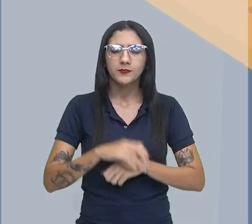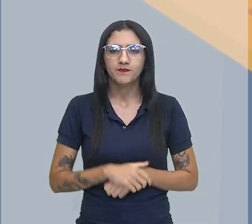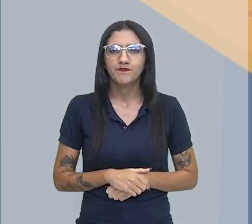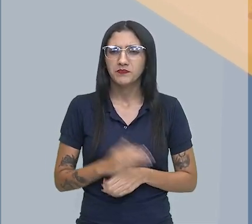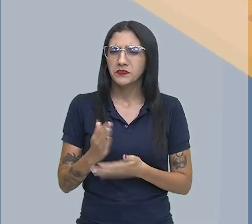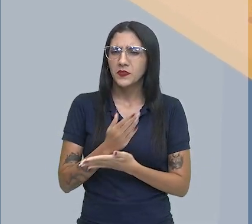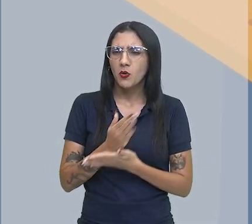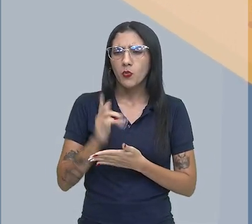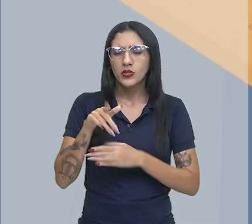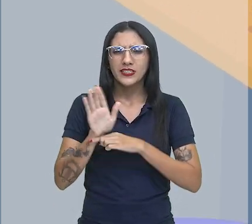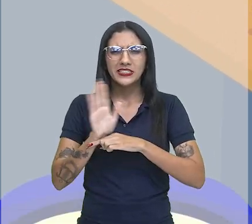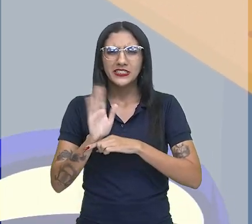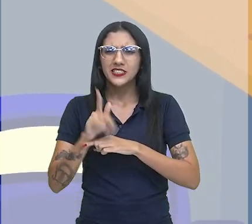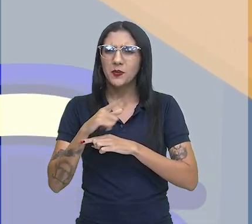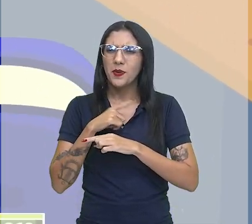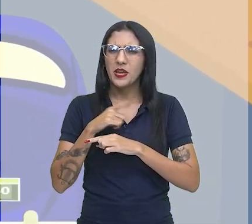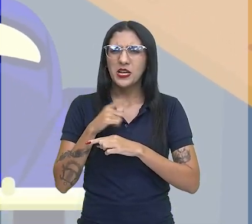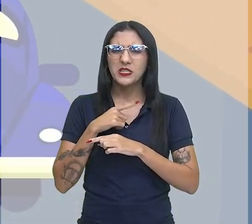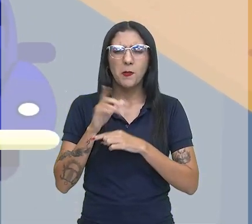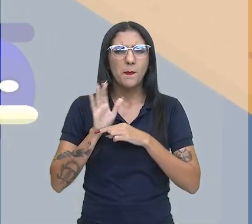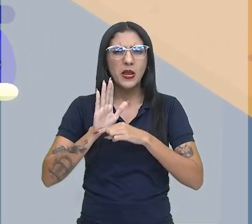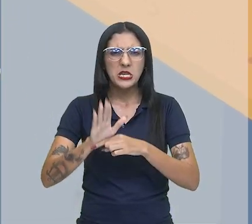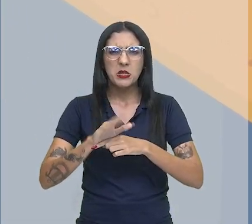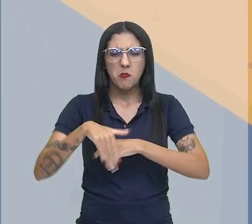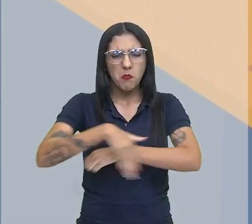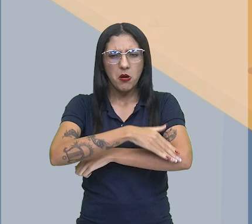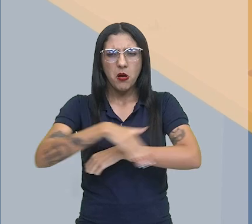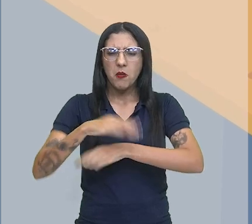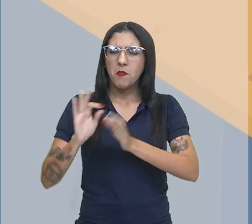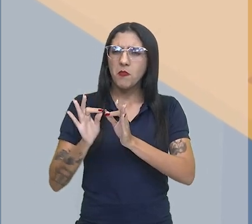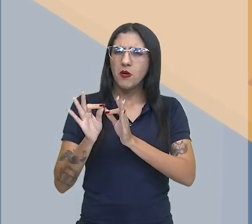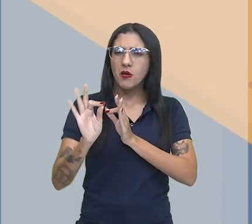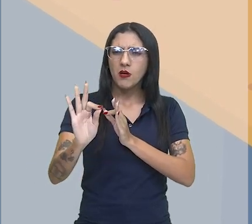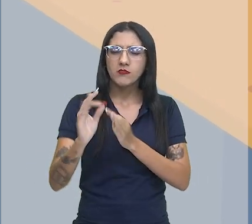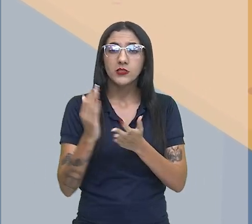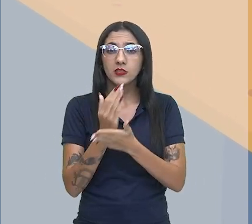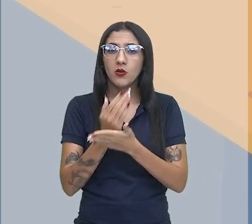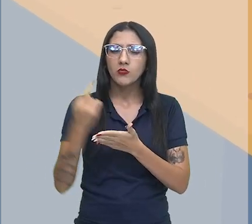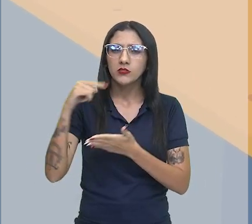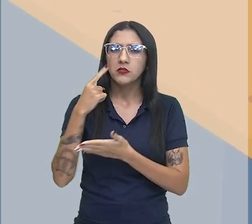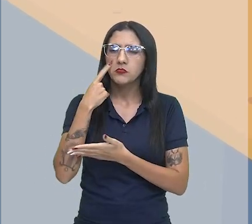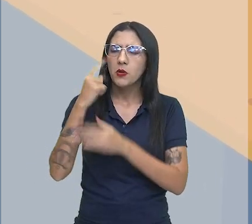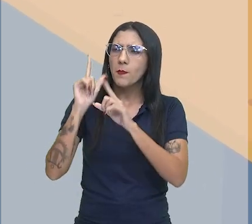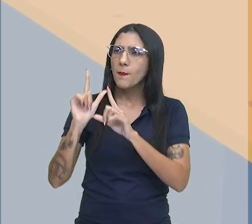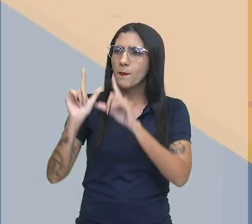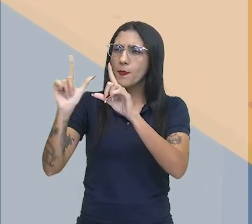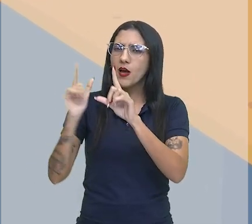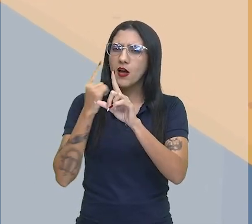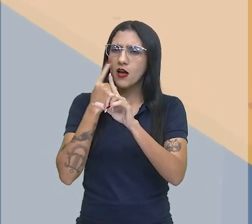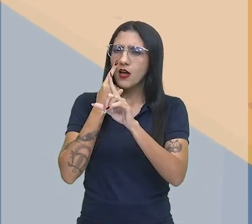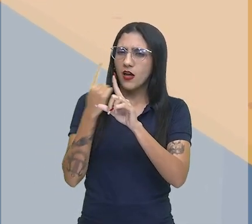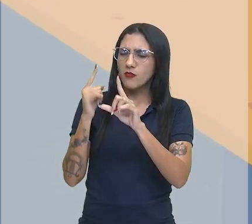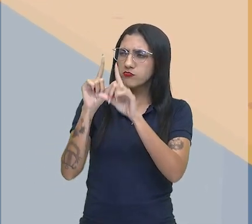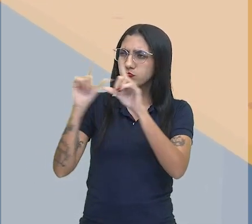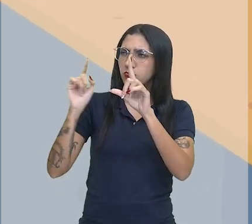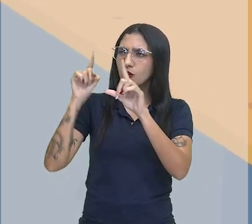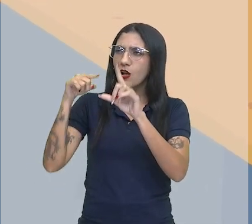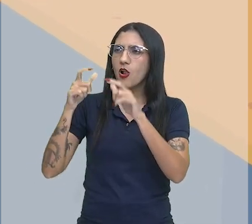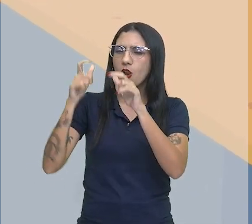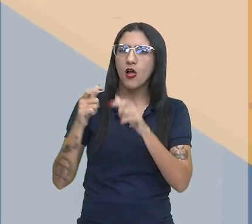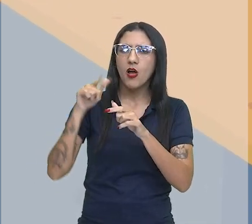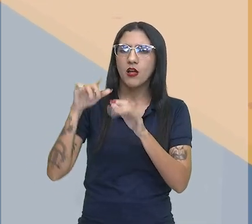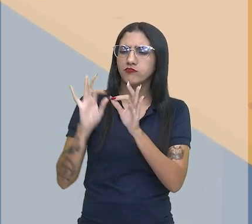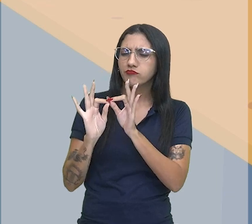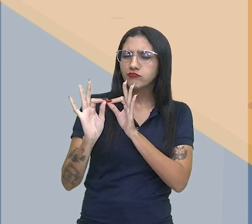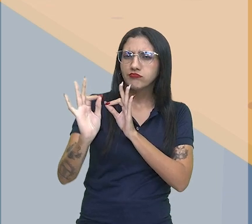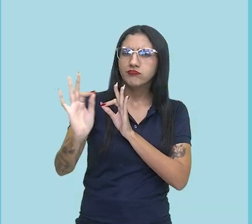e filmes exibem longas estradas dos Estados Unidos e, em algum momento, você pode se deparar com a cena de uma placa indicando a